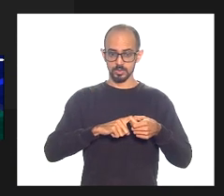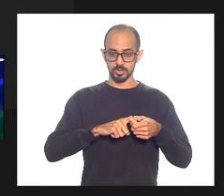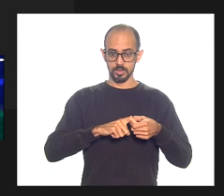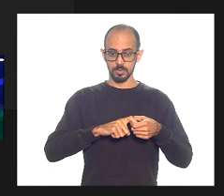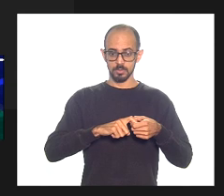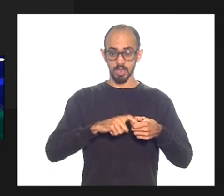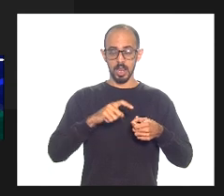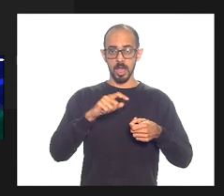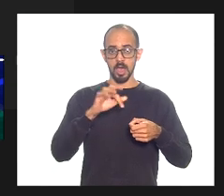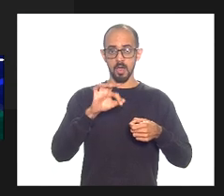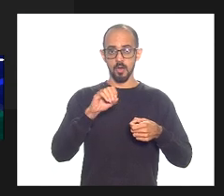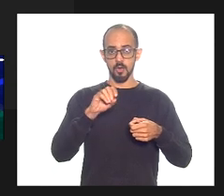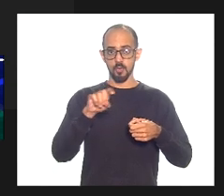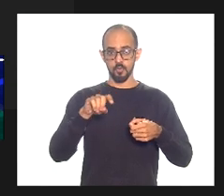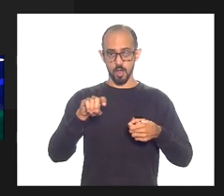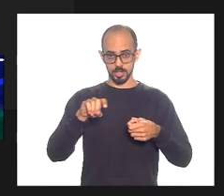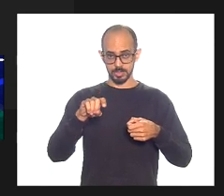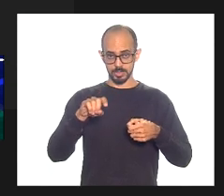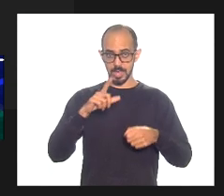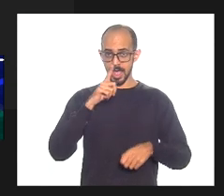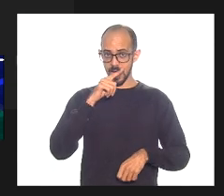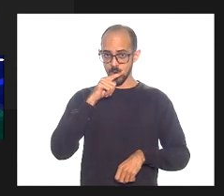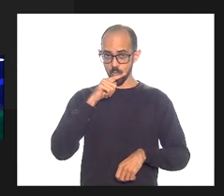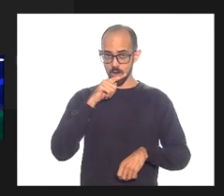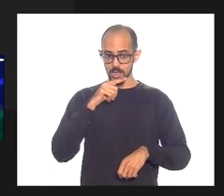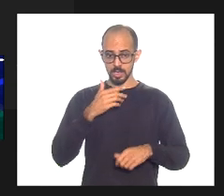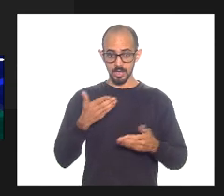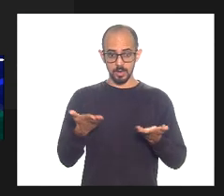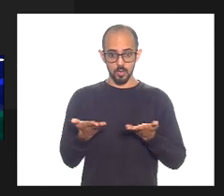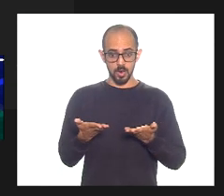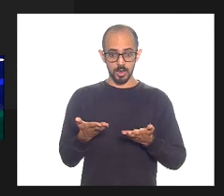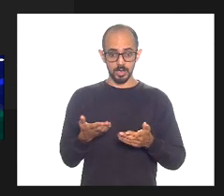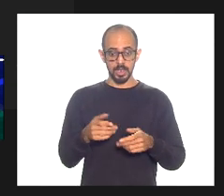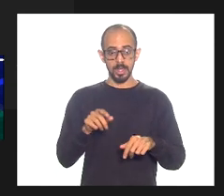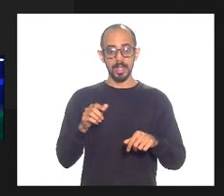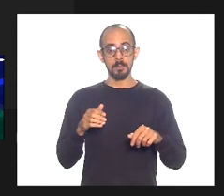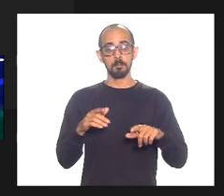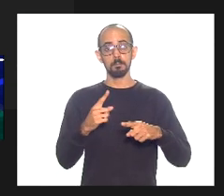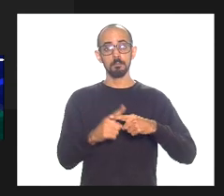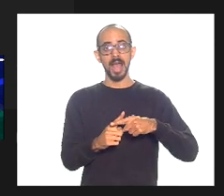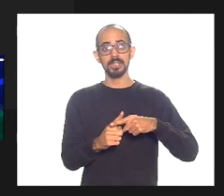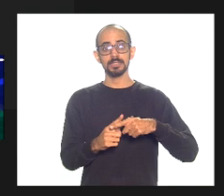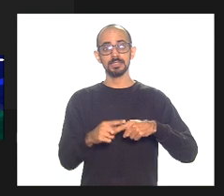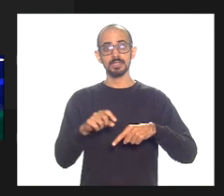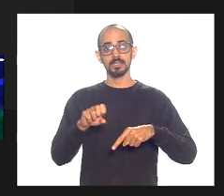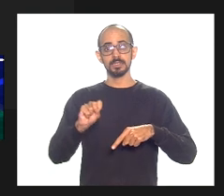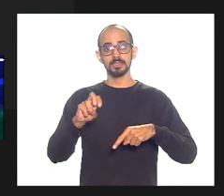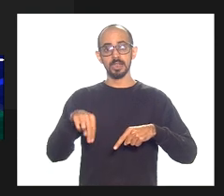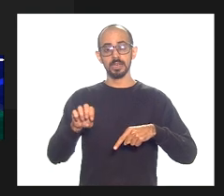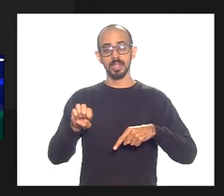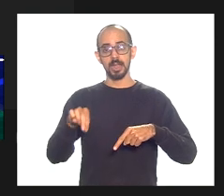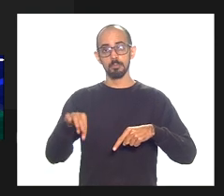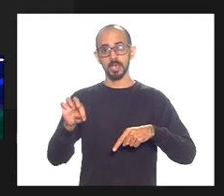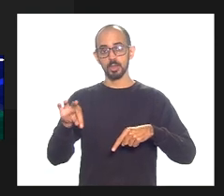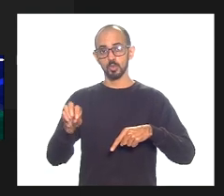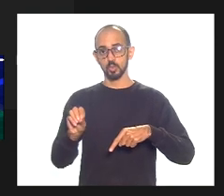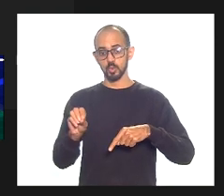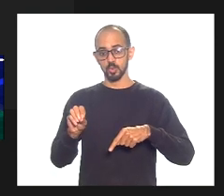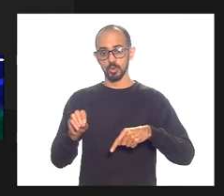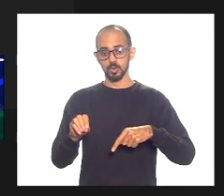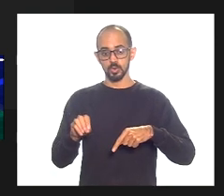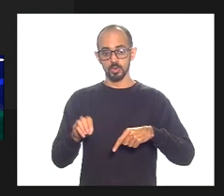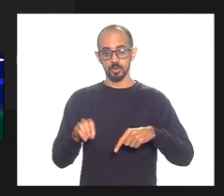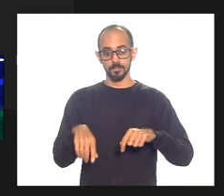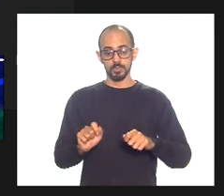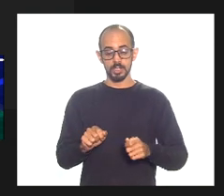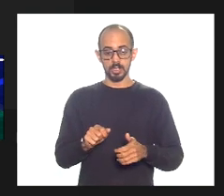Foz Água. E essa Foz Água não existe mais hoje, agora é mais saneamento. E o problema continua, deputado Paulo. O